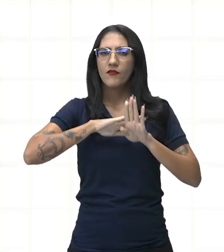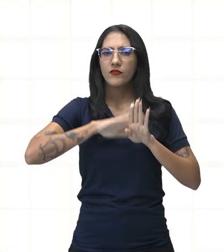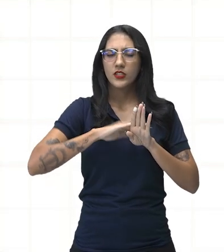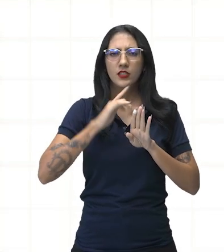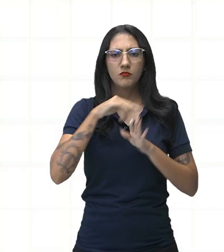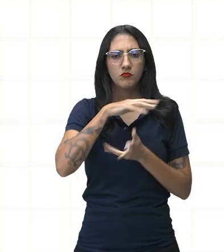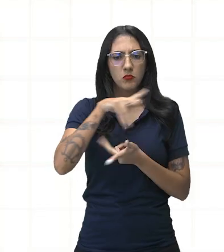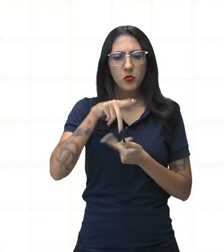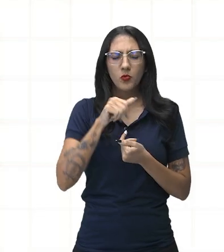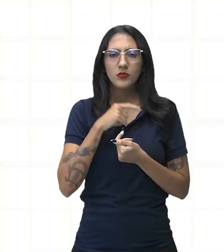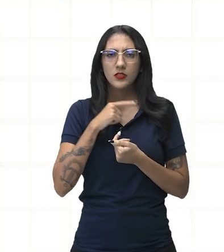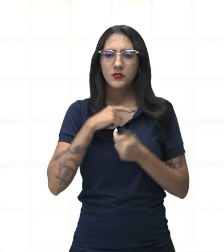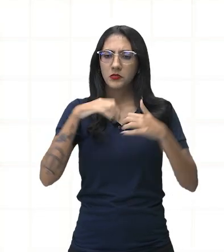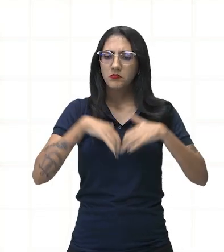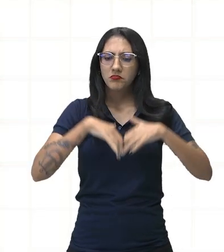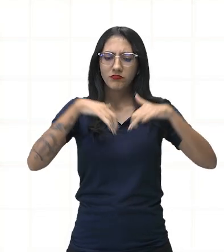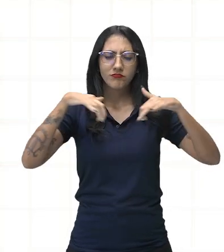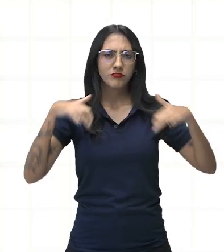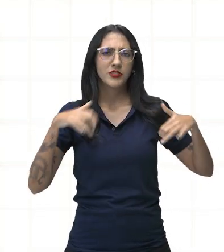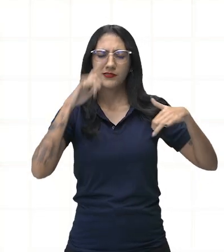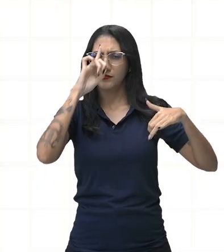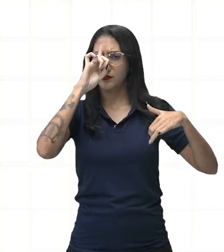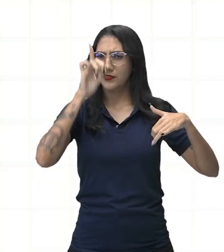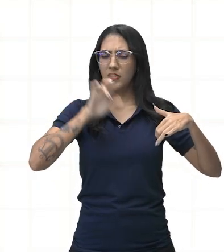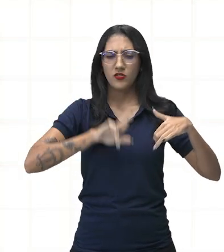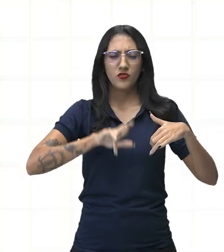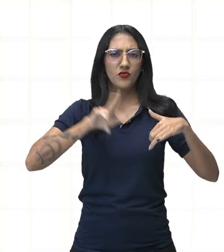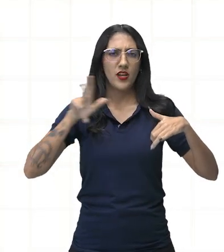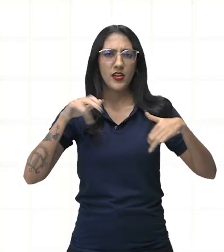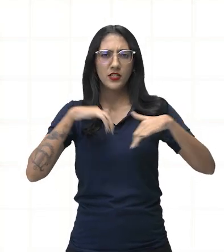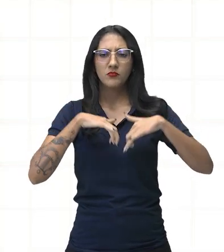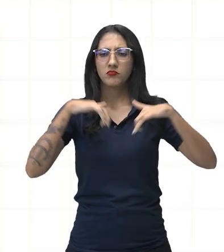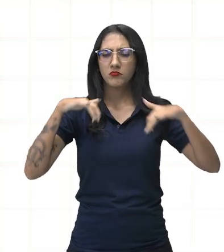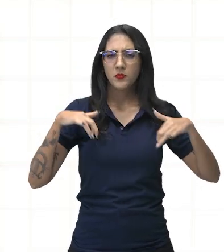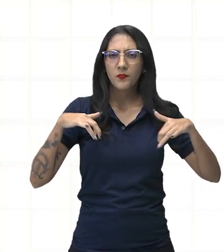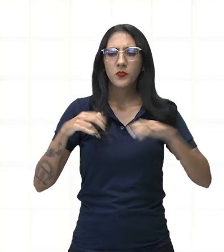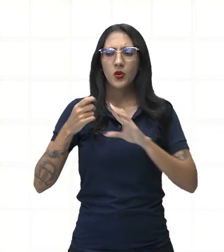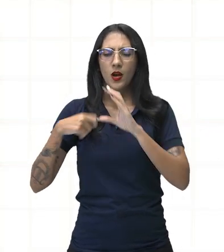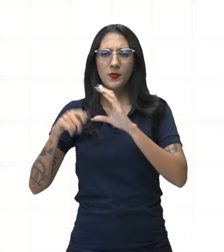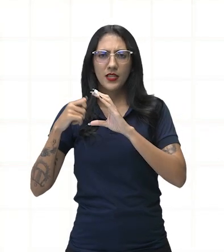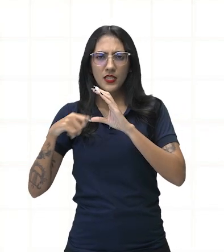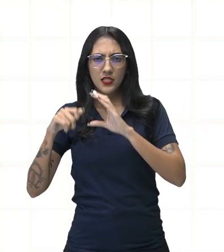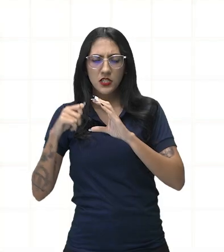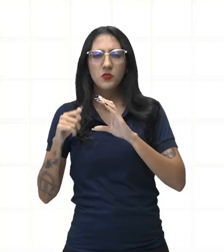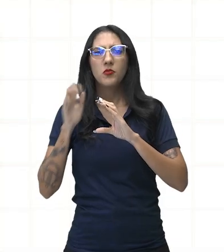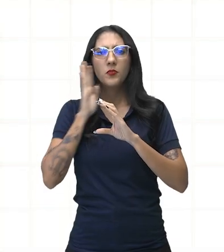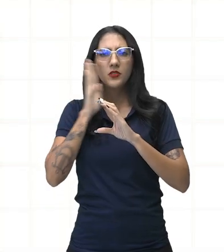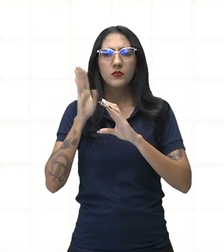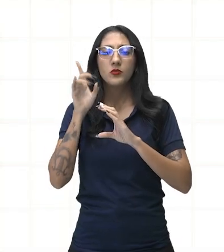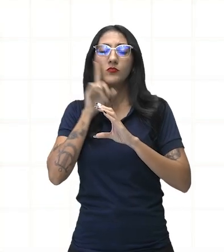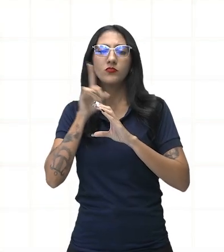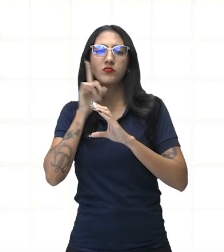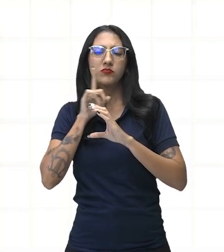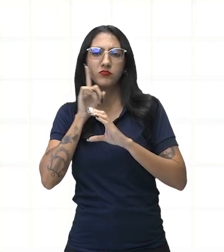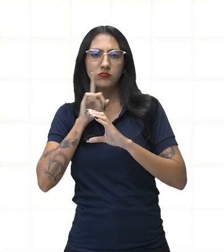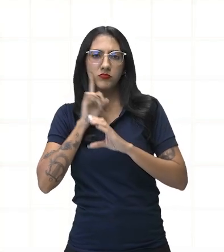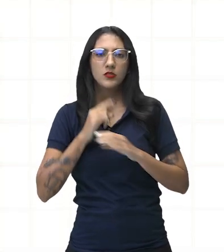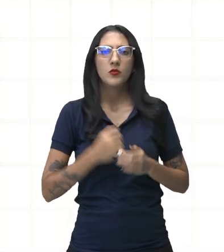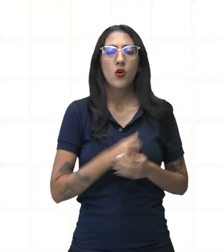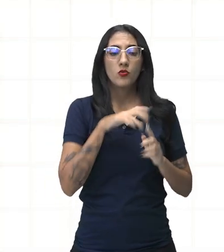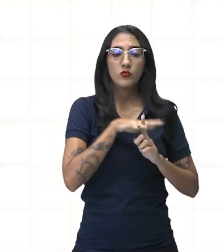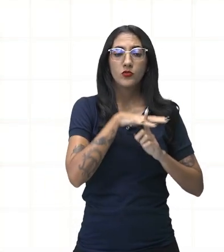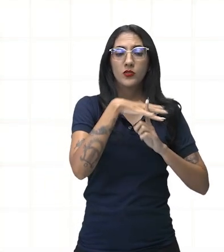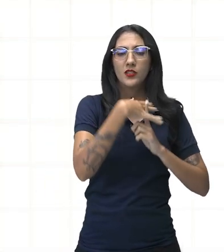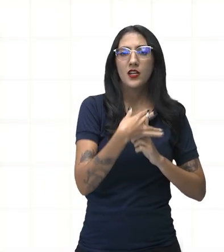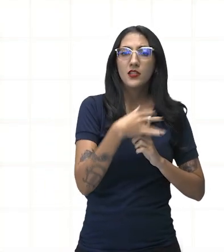ele acabou se dividindo em um mundo bipolar, tivemos aí o capitalismo de um lado, principalmente ligado aos Estados Unidos, e o